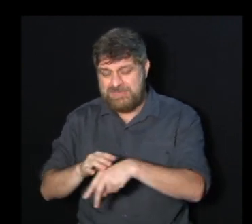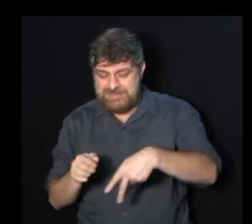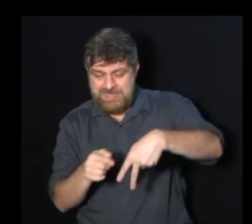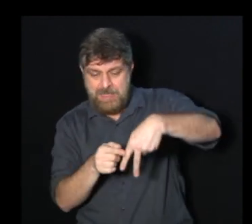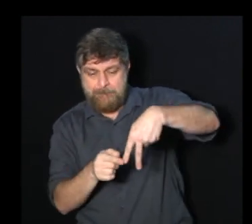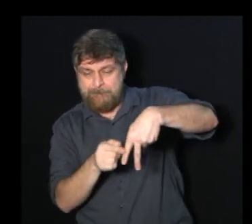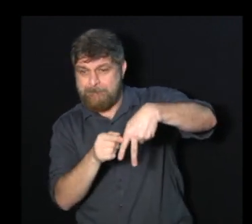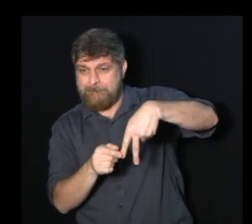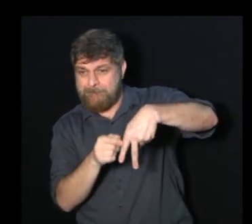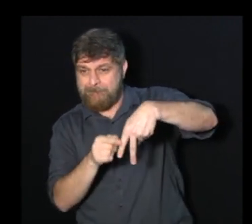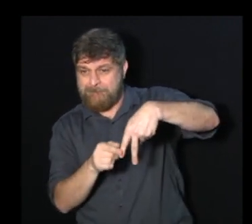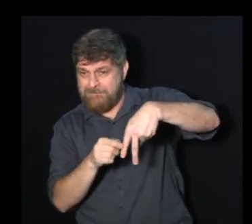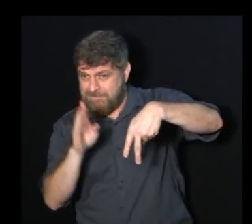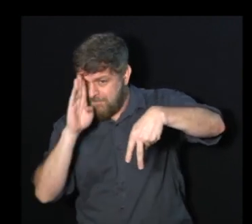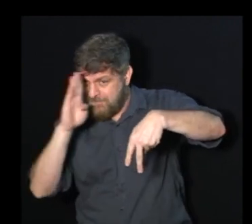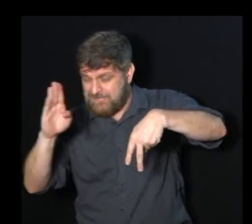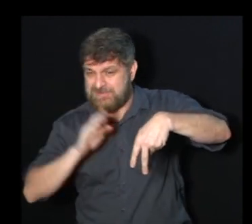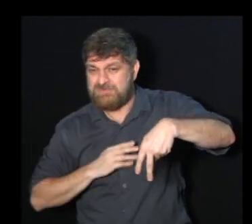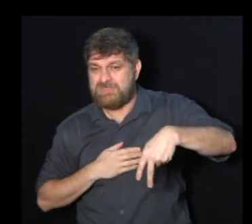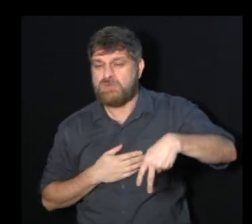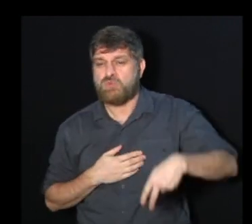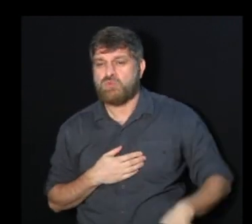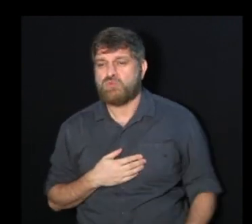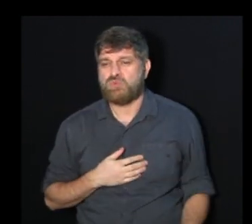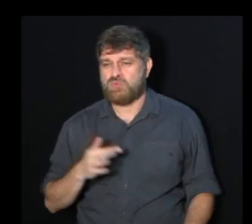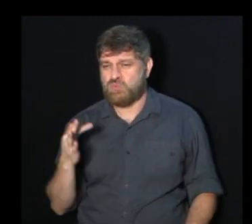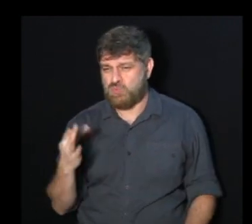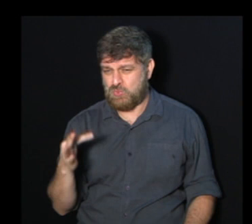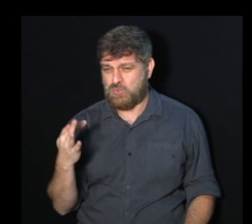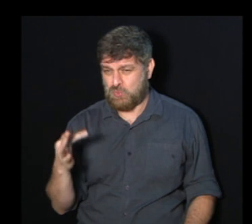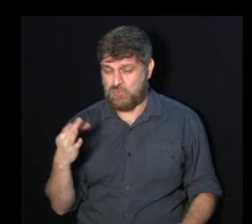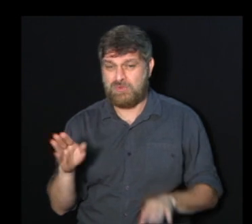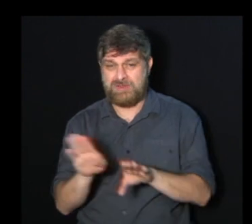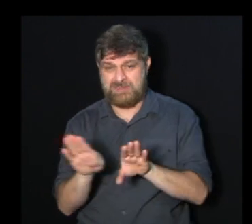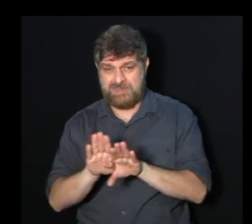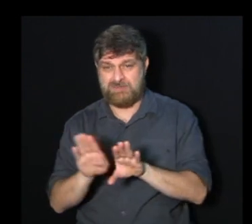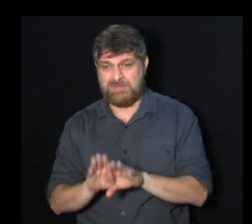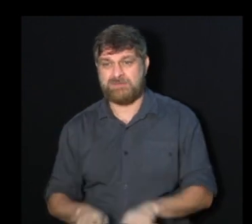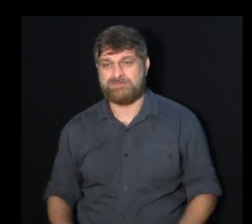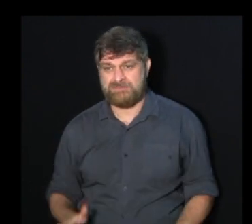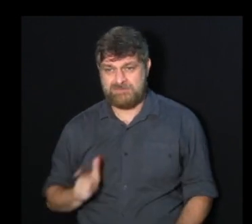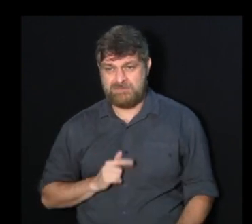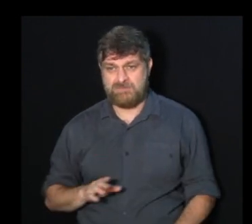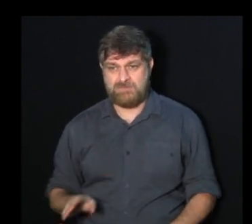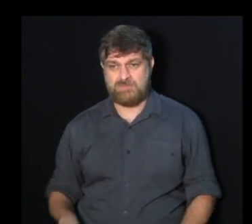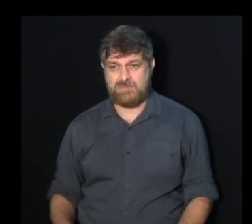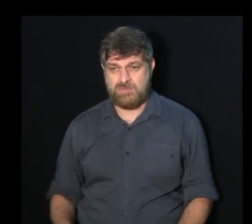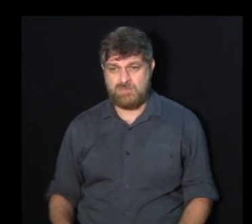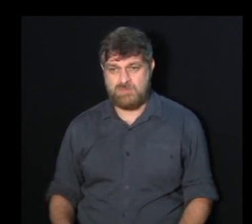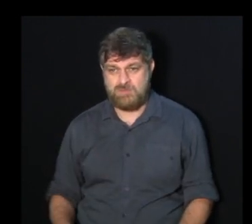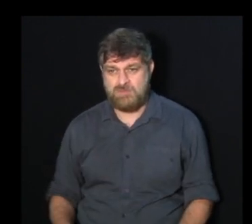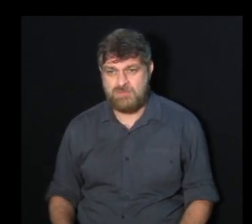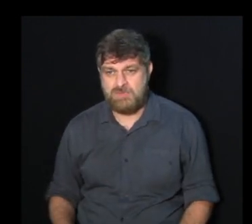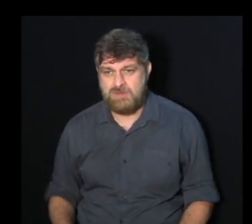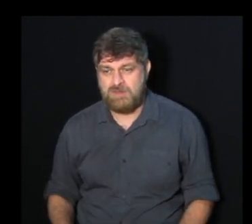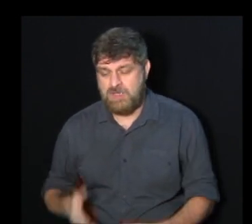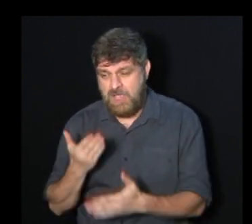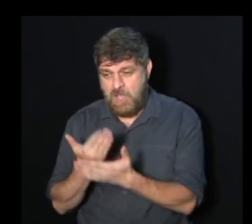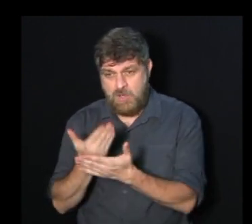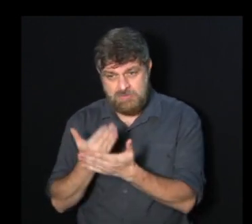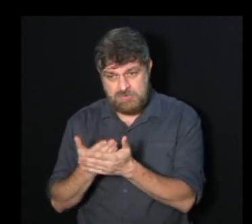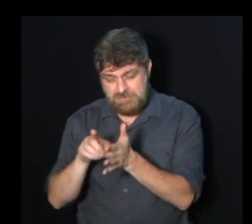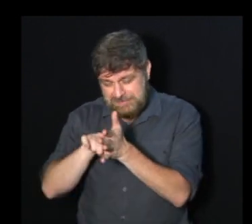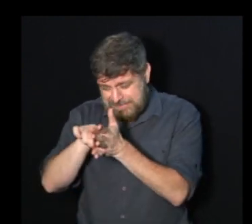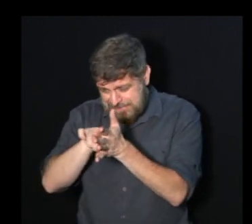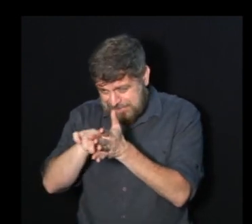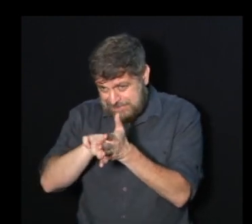inferiores, principalmente lombar e etc., que já é também um estilo de estudo